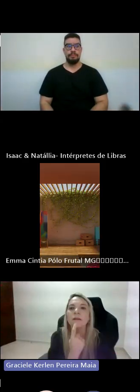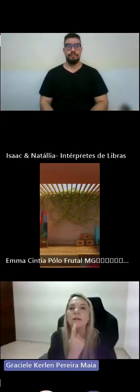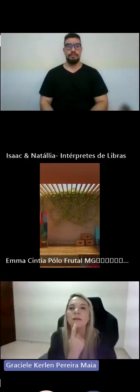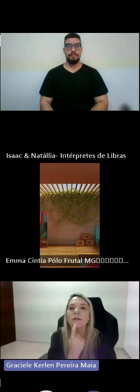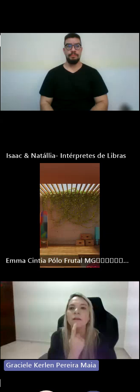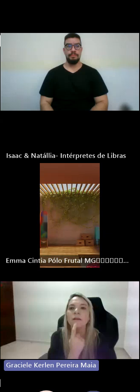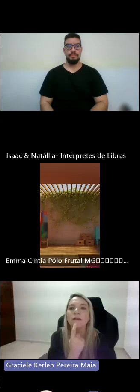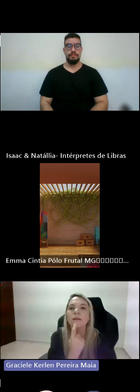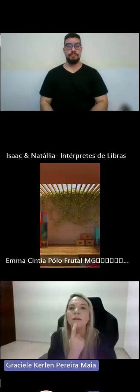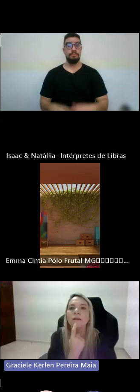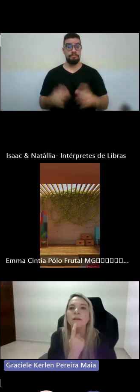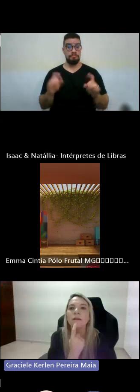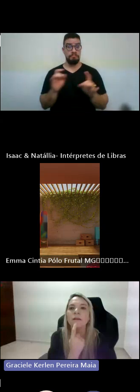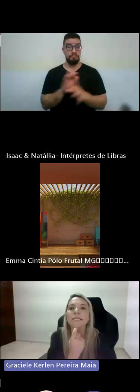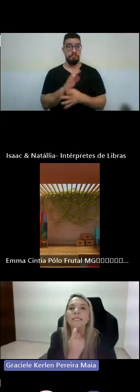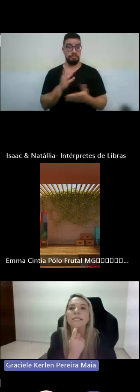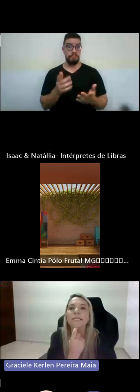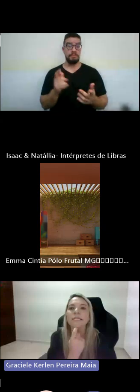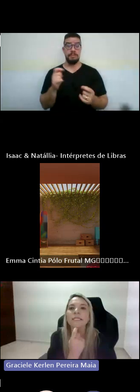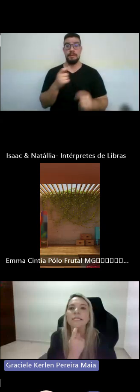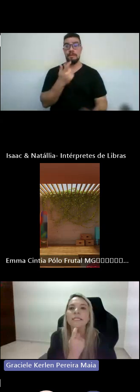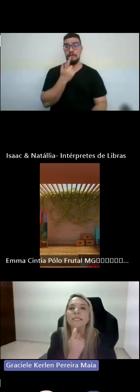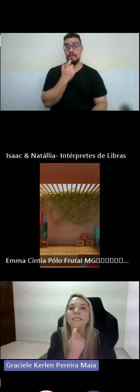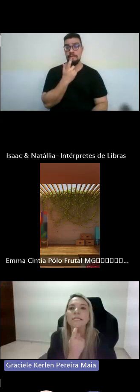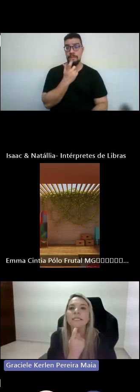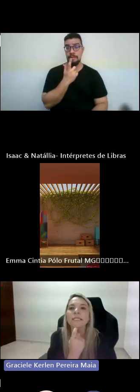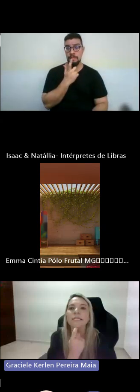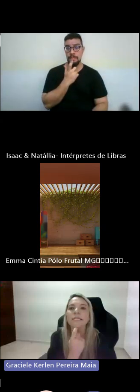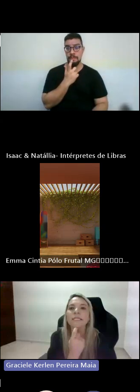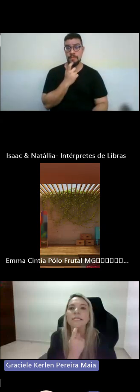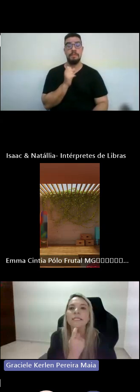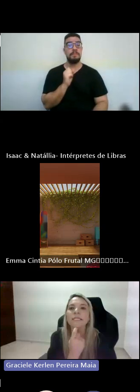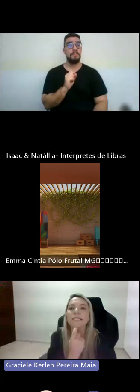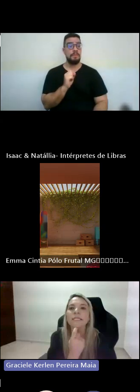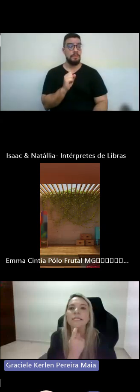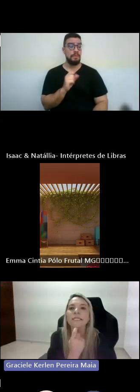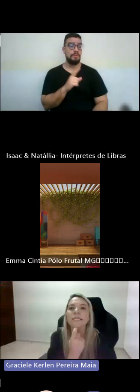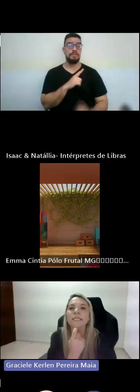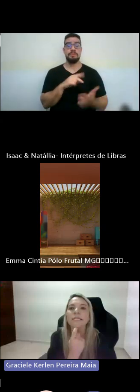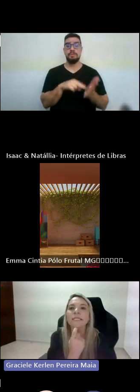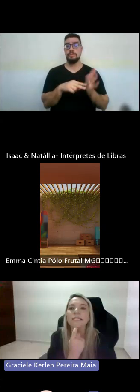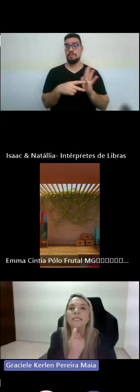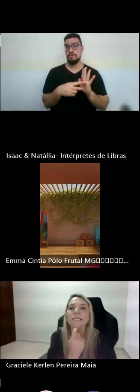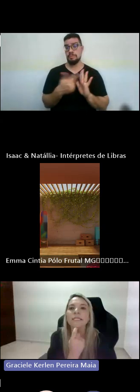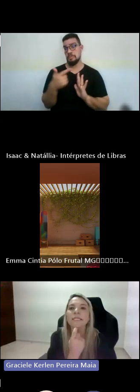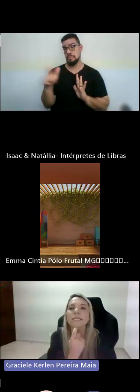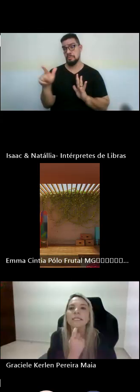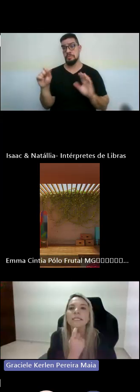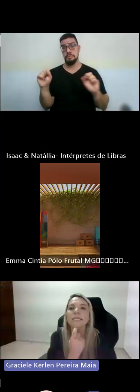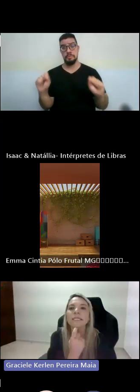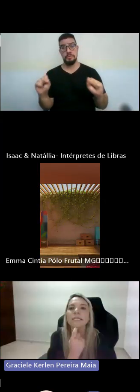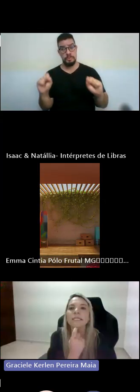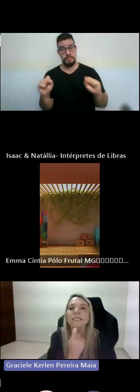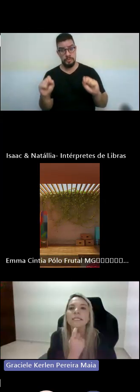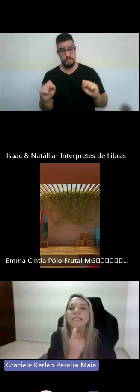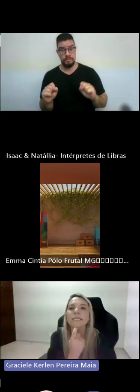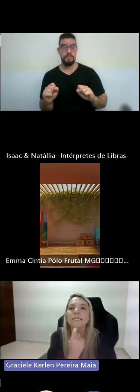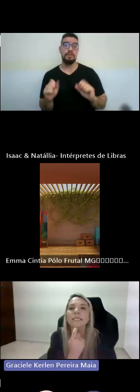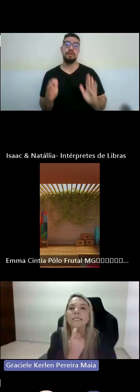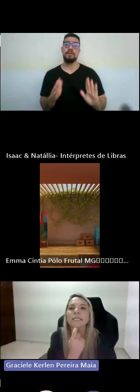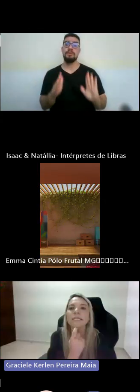Vermelho, né? É vermelho. Mas ele pode ter um outro significado. Aí a gente já vai partir